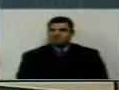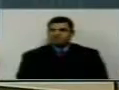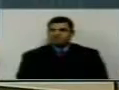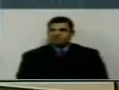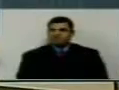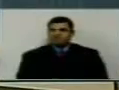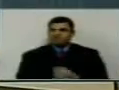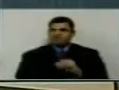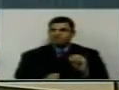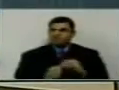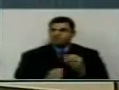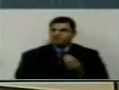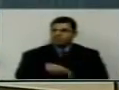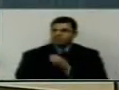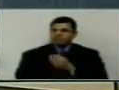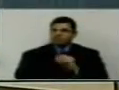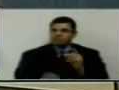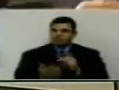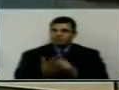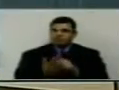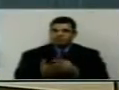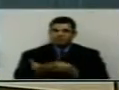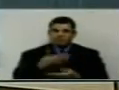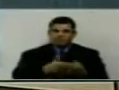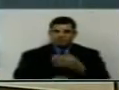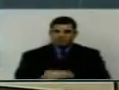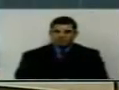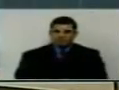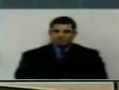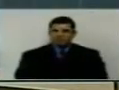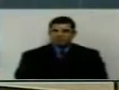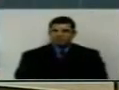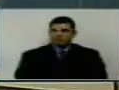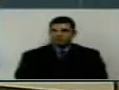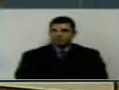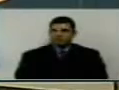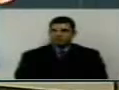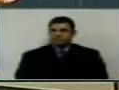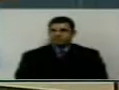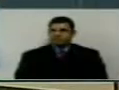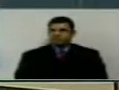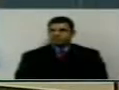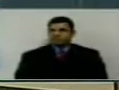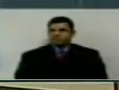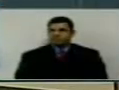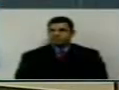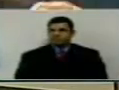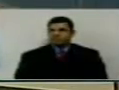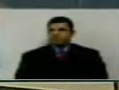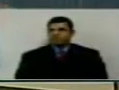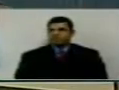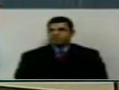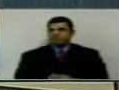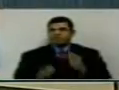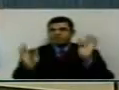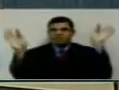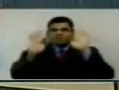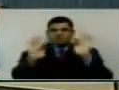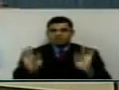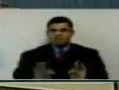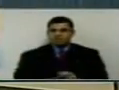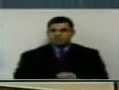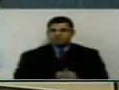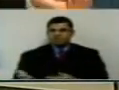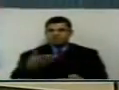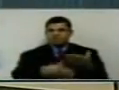isso que faz a vida valer a pena. Por isso eu sou o cara mais feliz do mundo. A minha felicidade que é compartilhada por quem